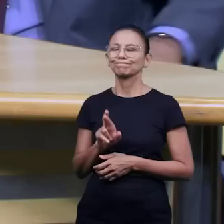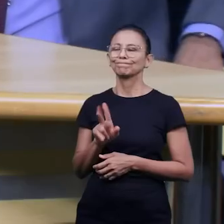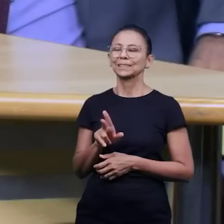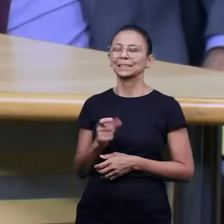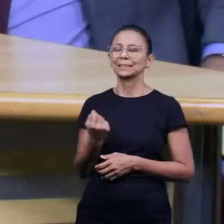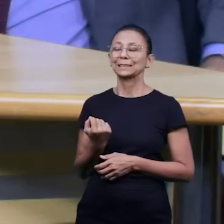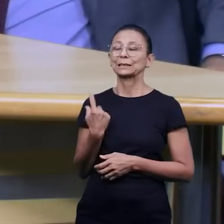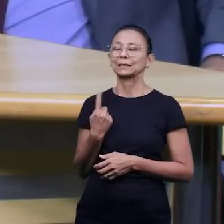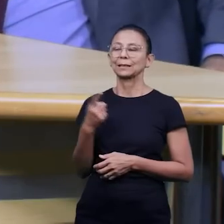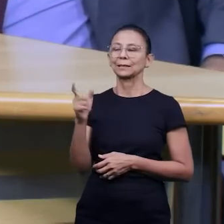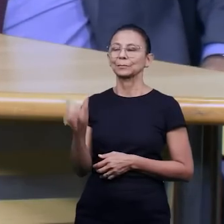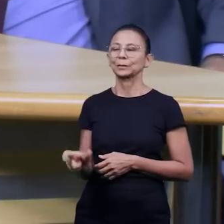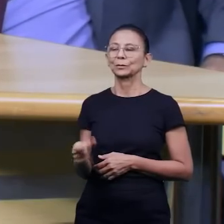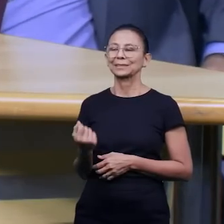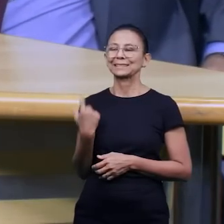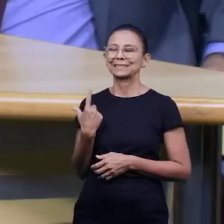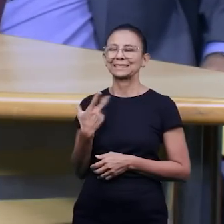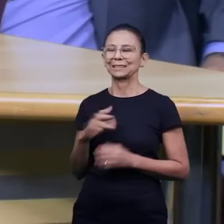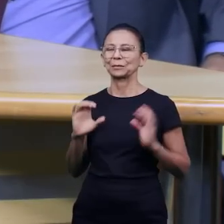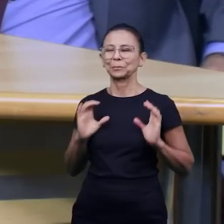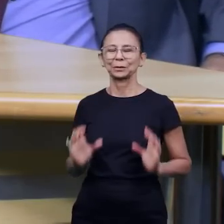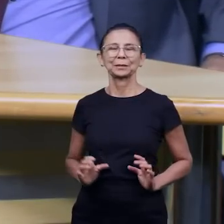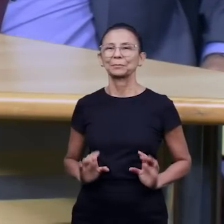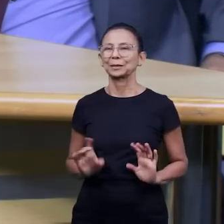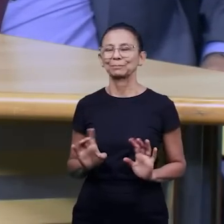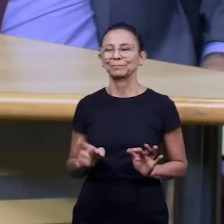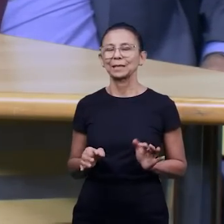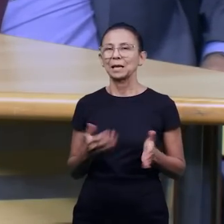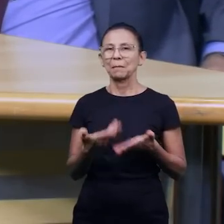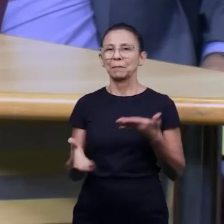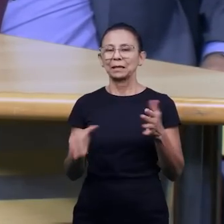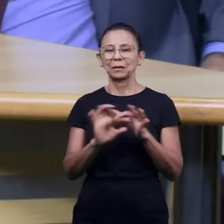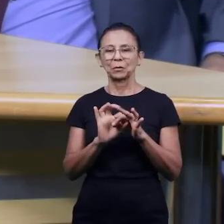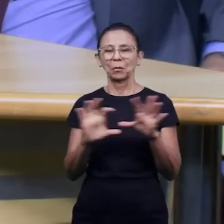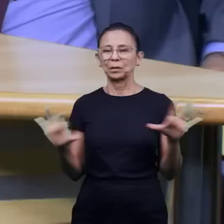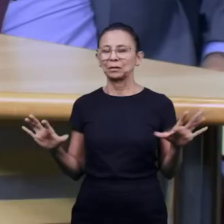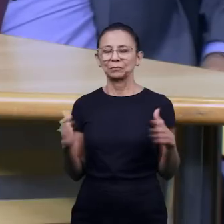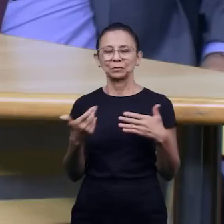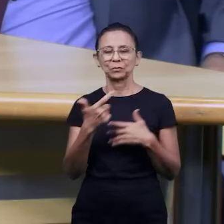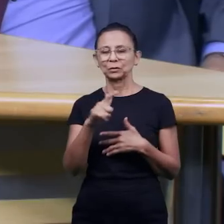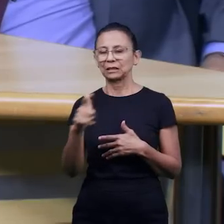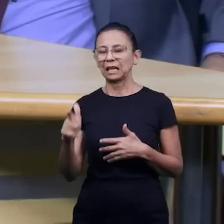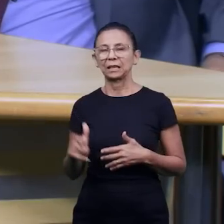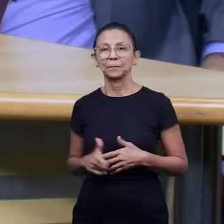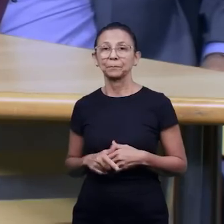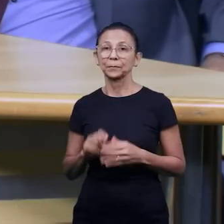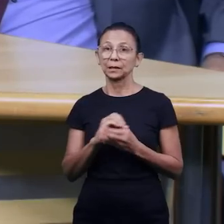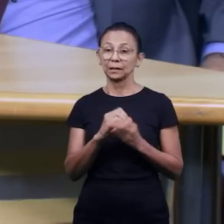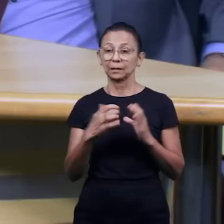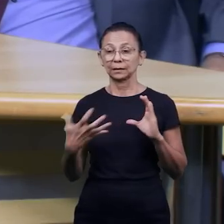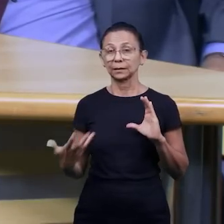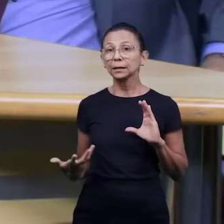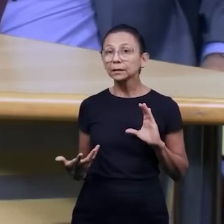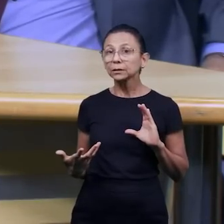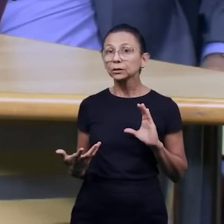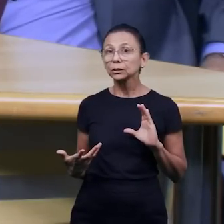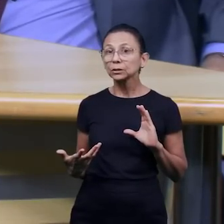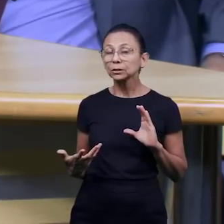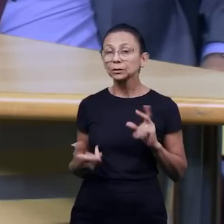rapaz. Às vezes um culto maravilhoso, uma operação do Espírito Santo, ele está lá.